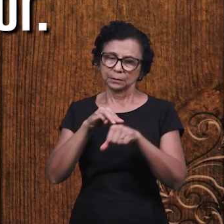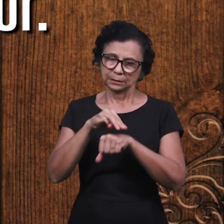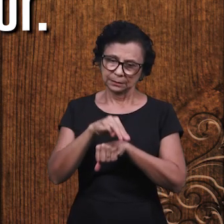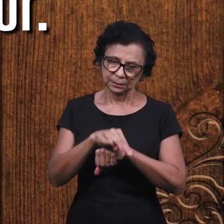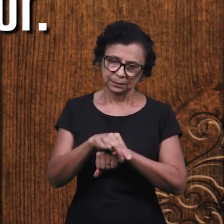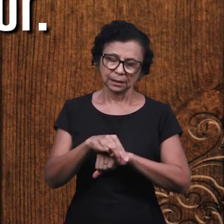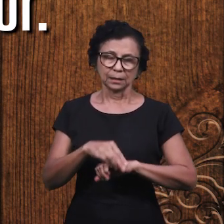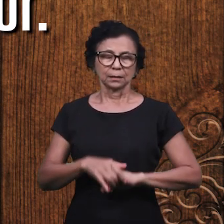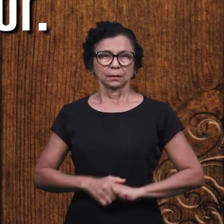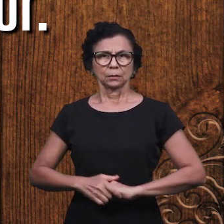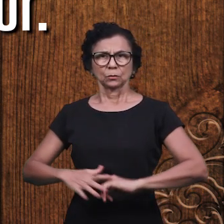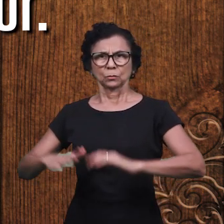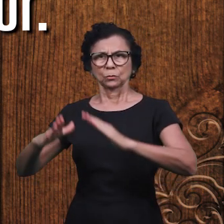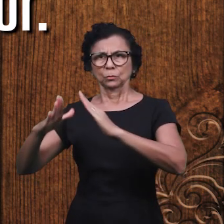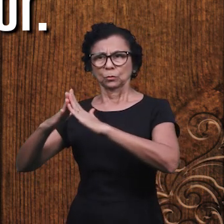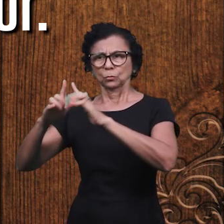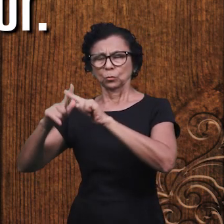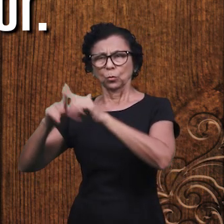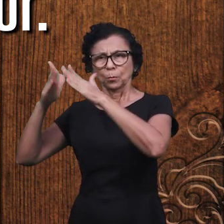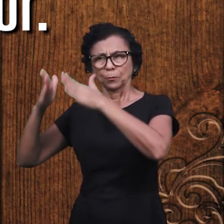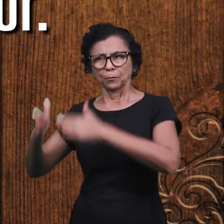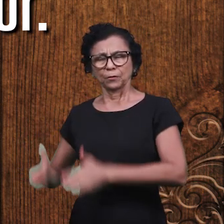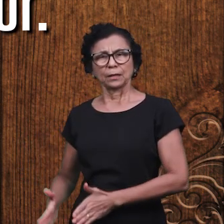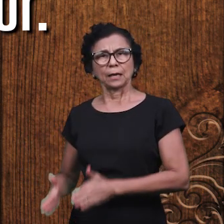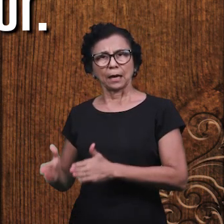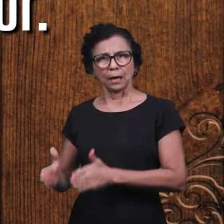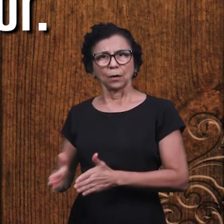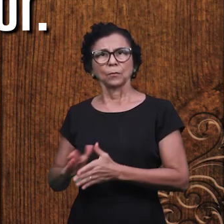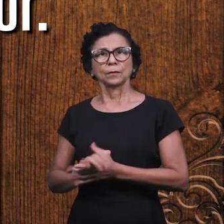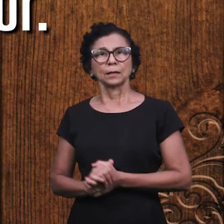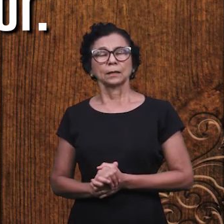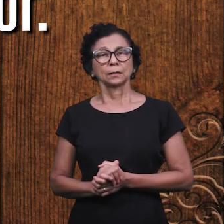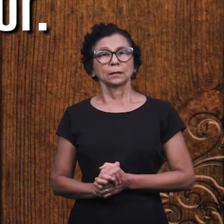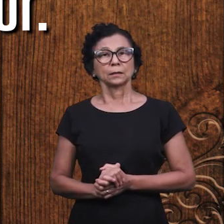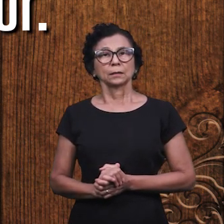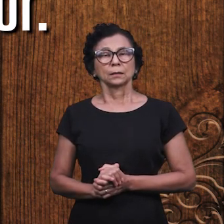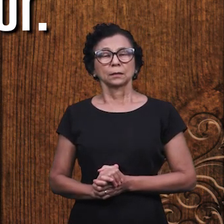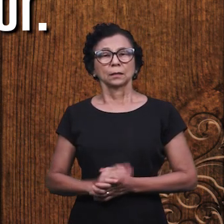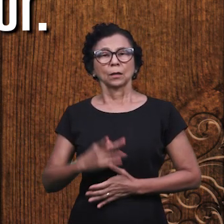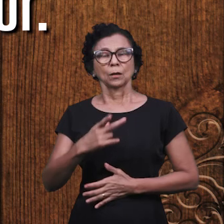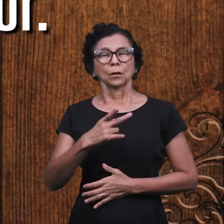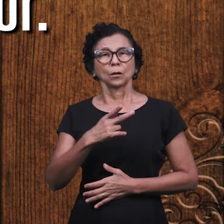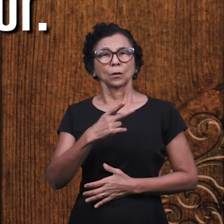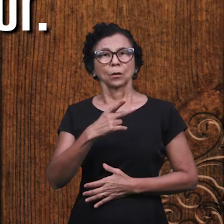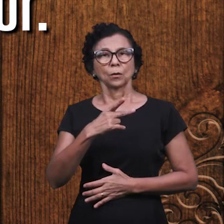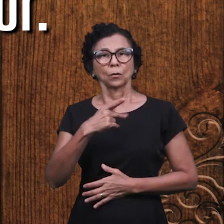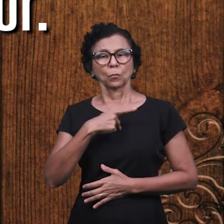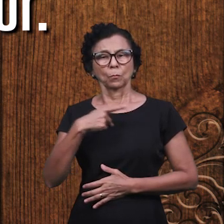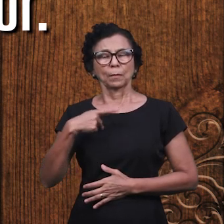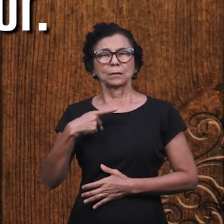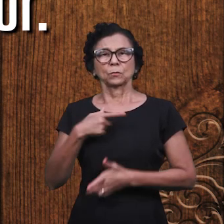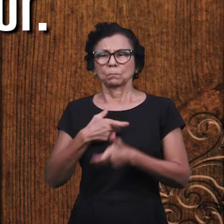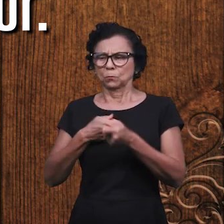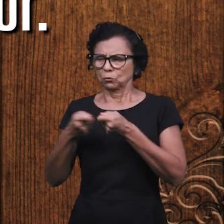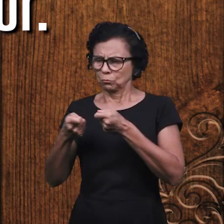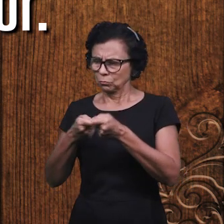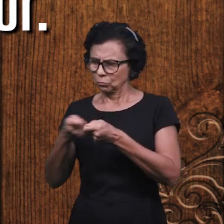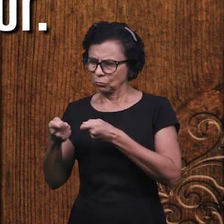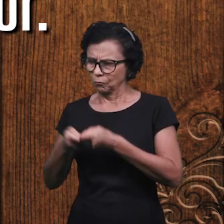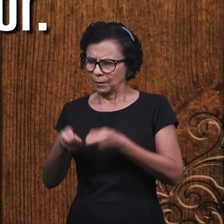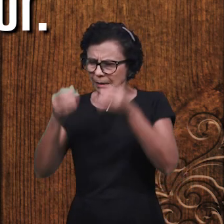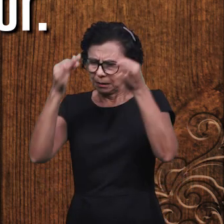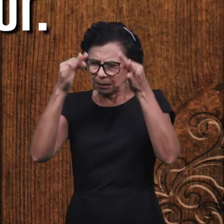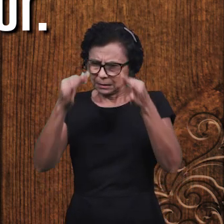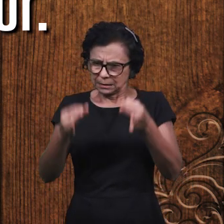bem ajustado, ou seja, com bom governo, ligado pelo auxílio de todas as juntas, segundo